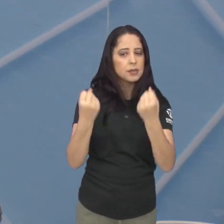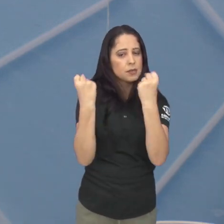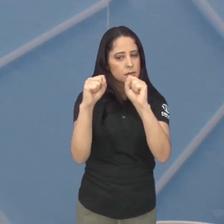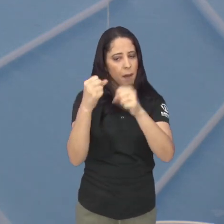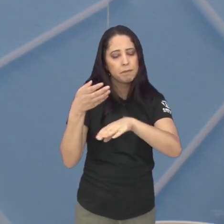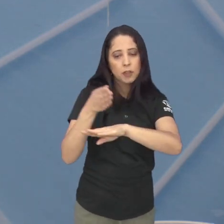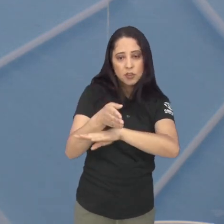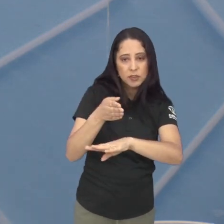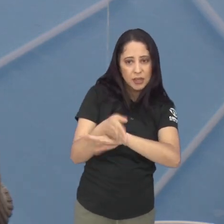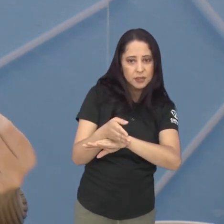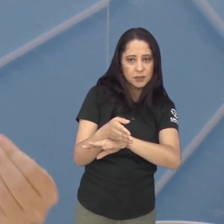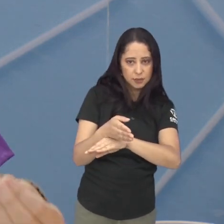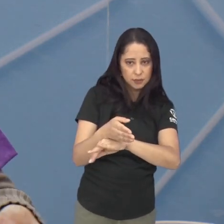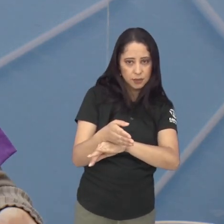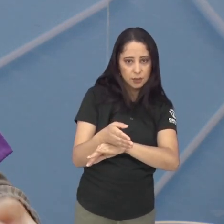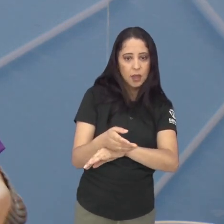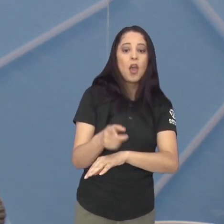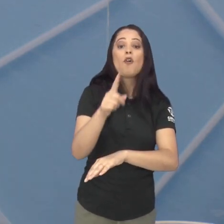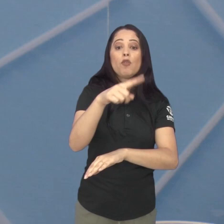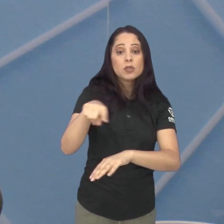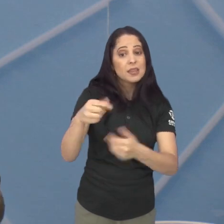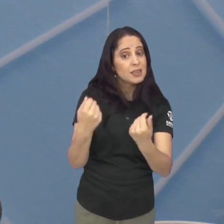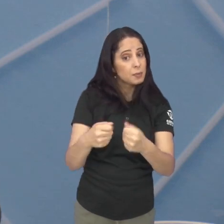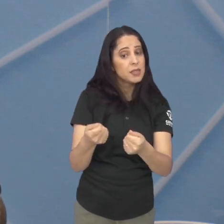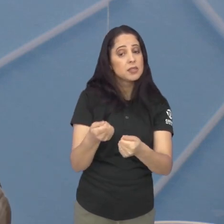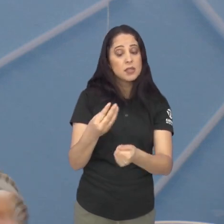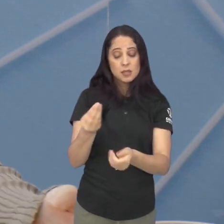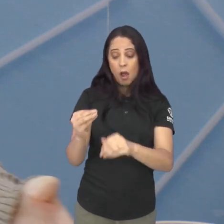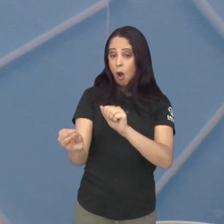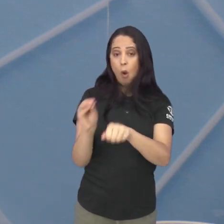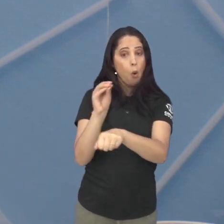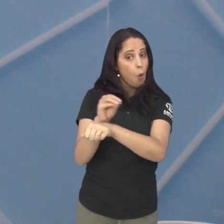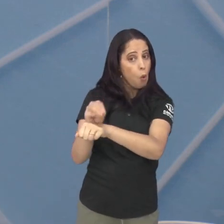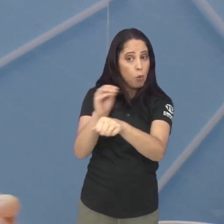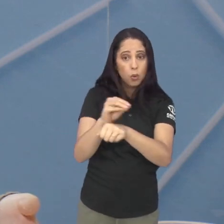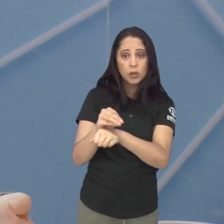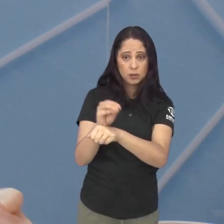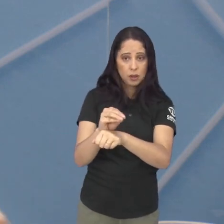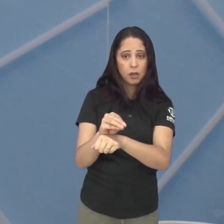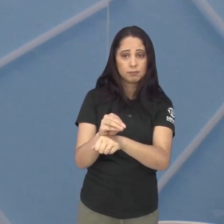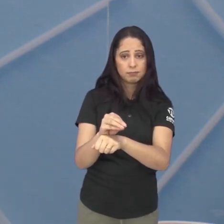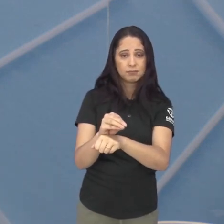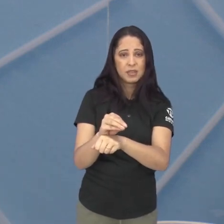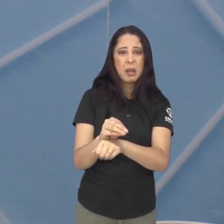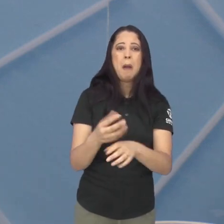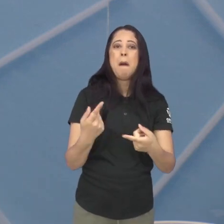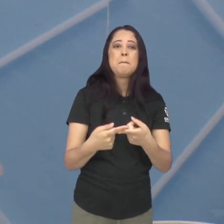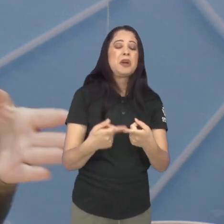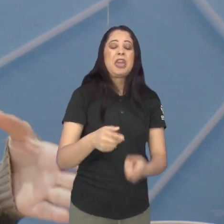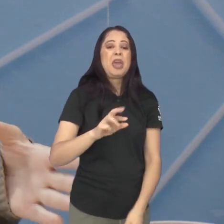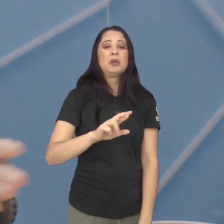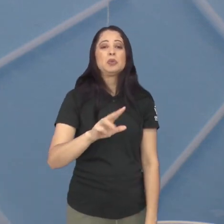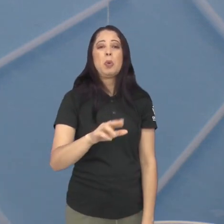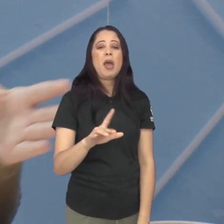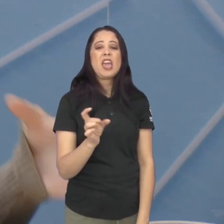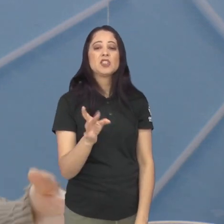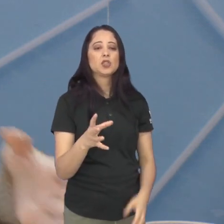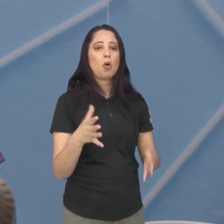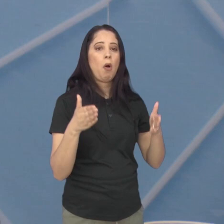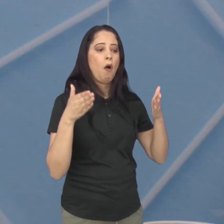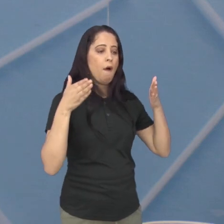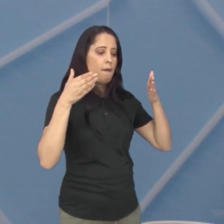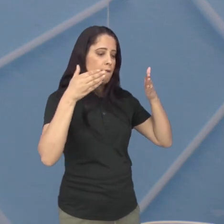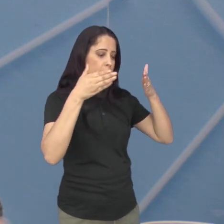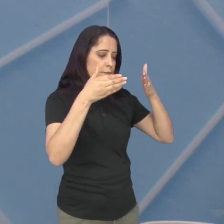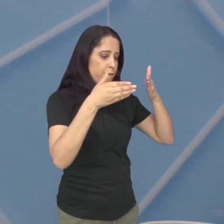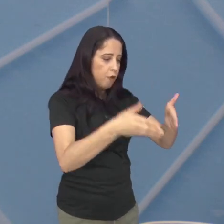atividade física, o que que vocês fazem por vocês? Vocês têm momentos de casal? Porque não é só, né, o casal típico